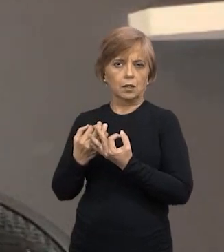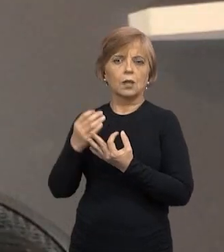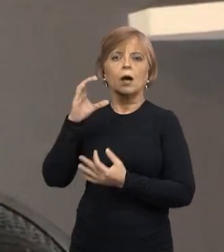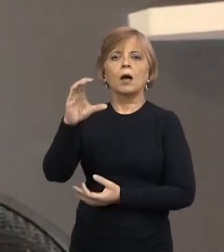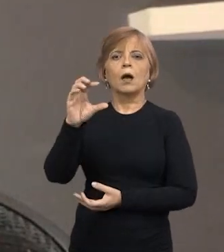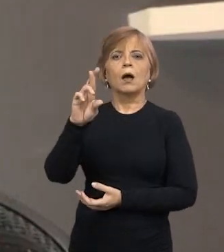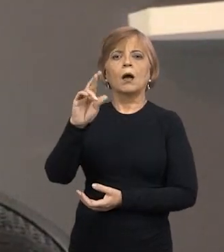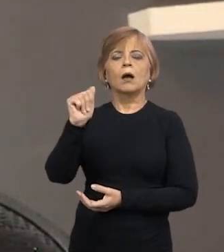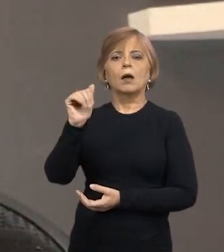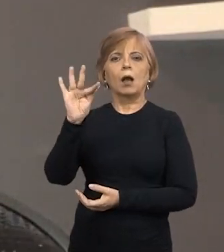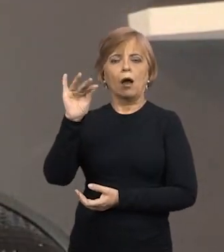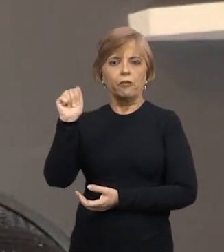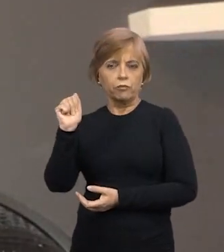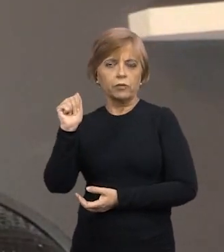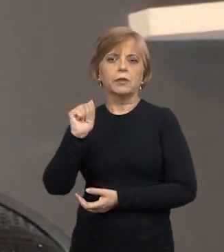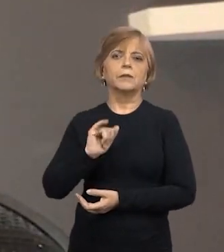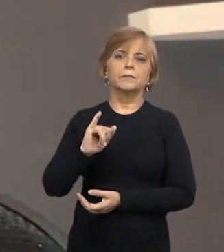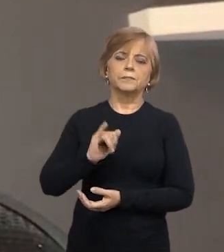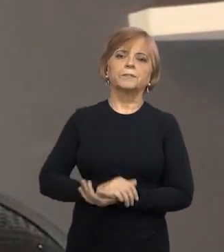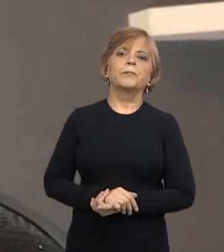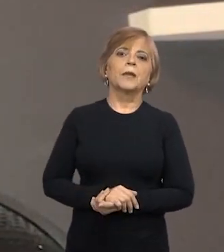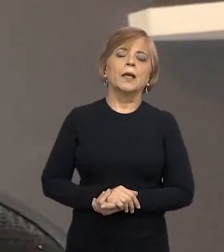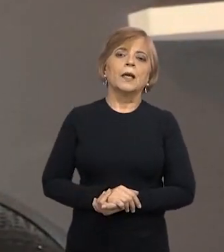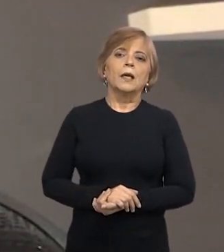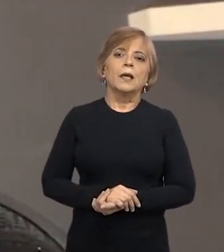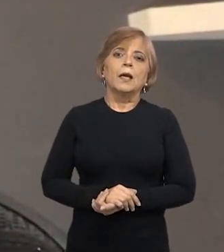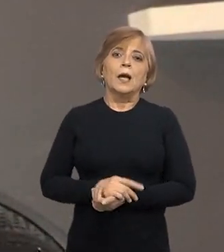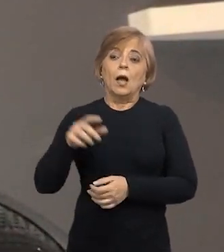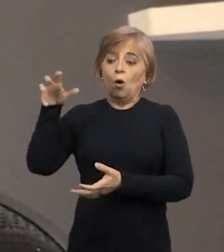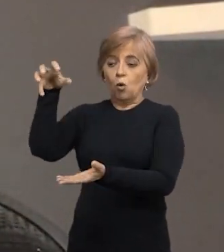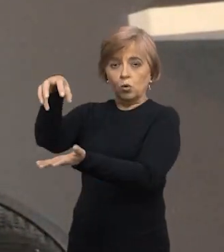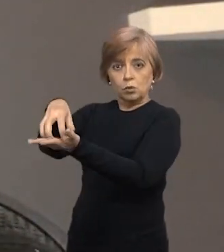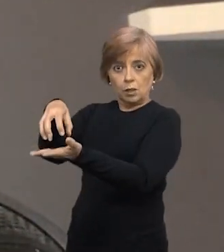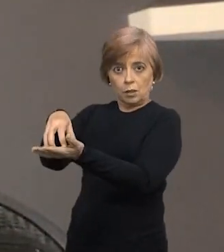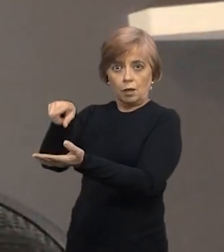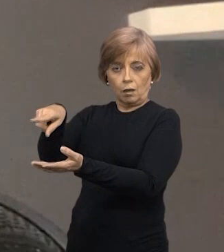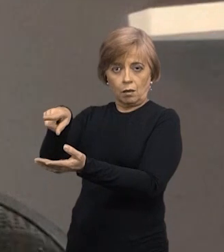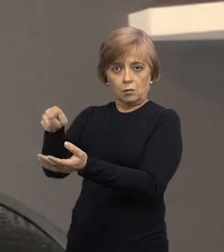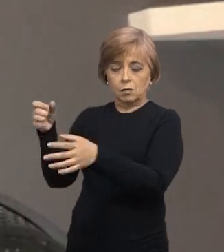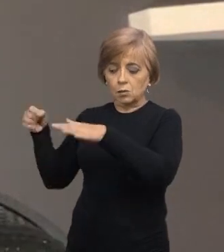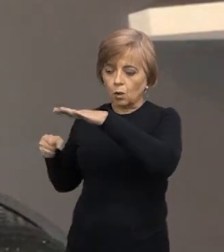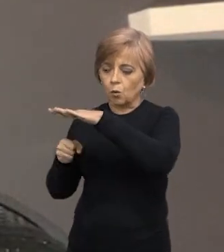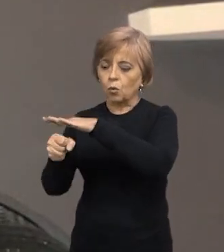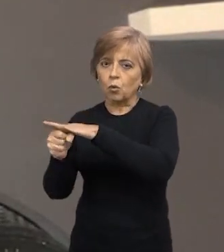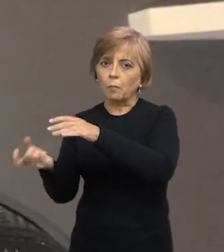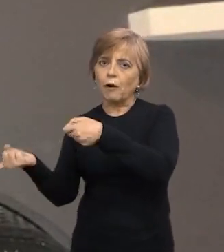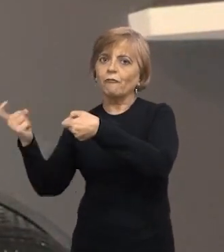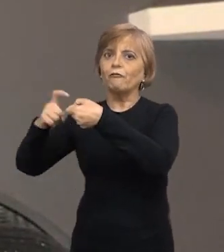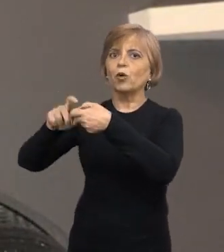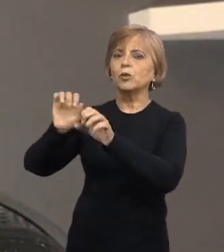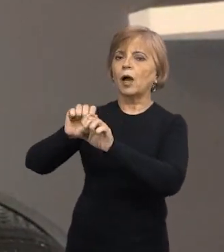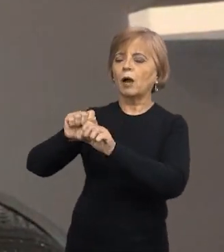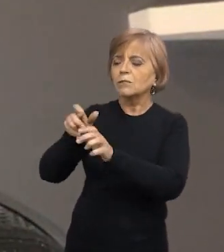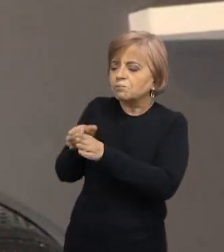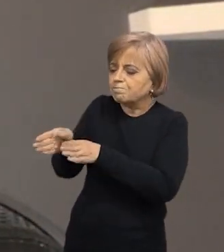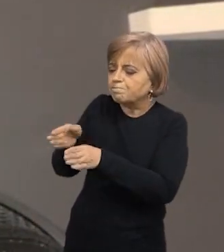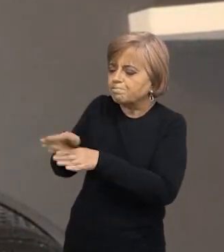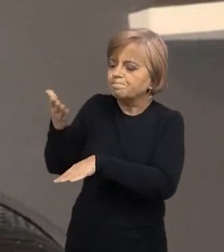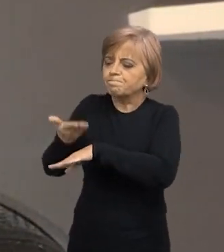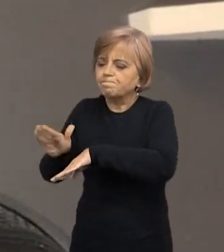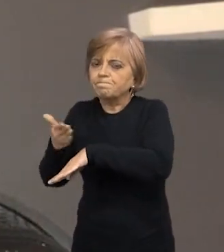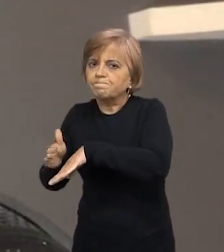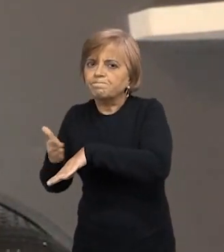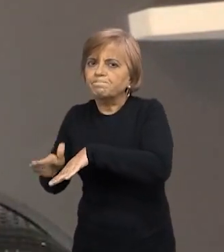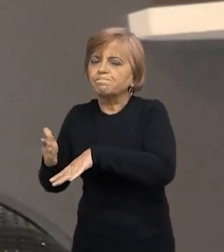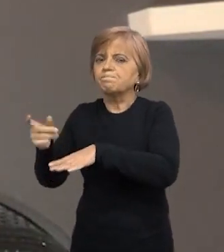Tom Jobim, a Unidade de Reinserção Social, que é sinônimo de